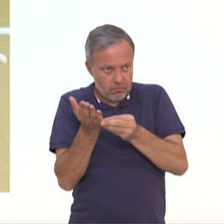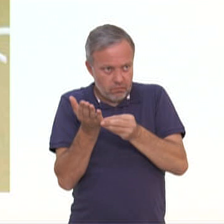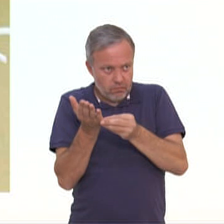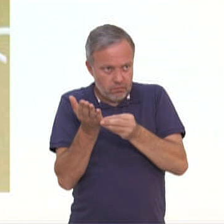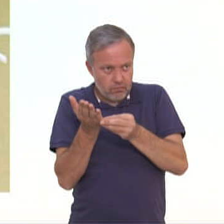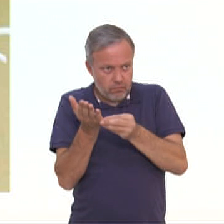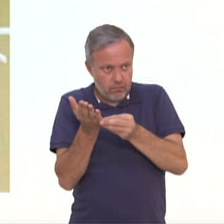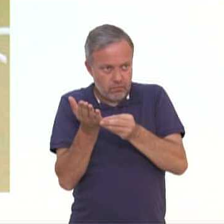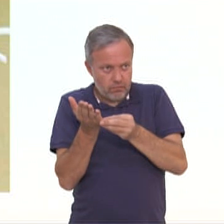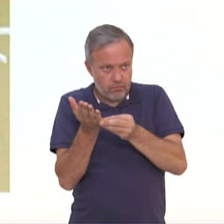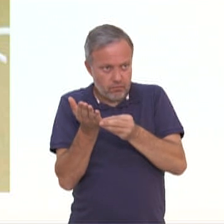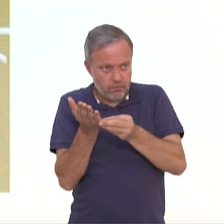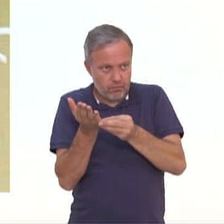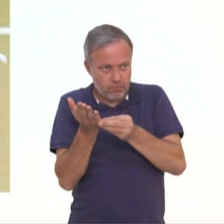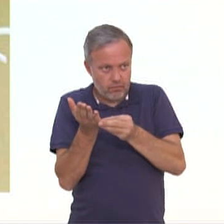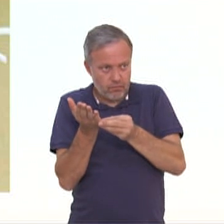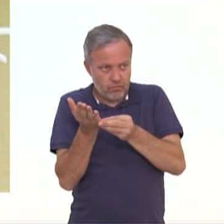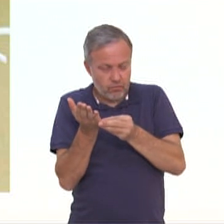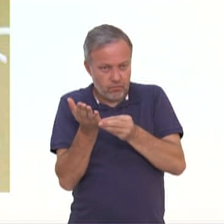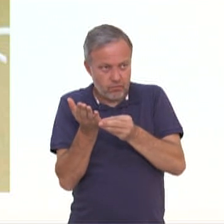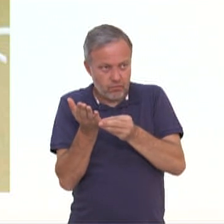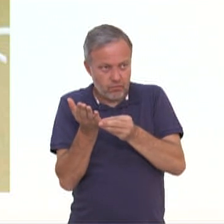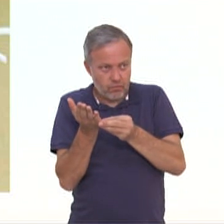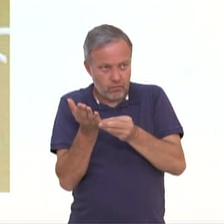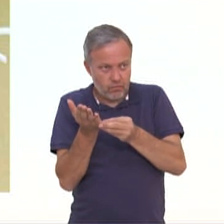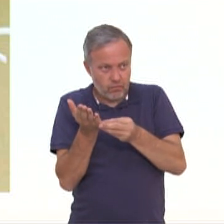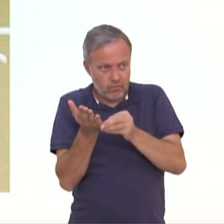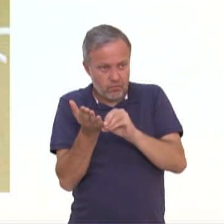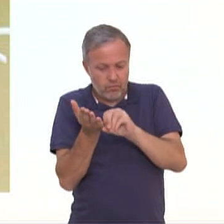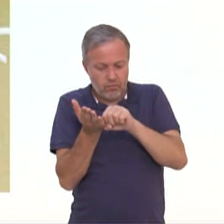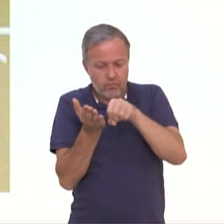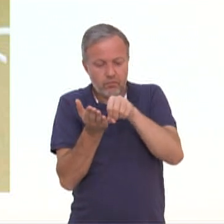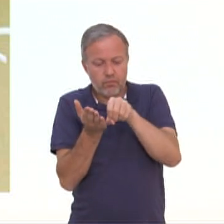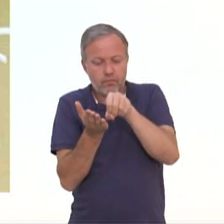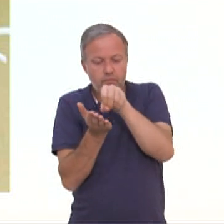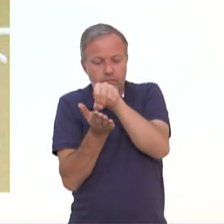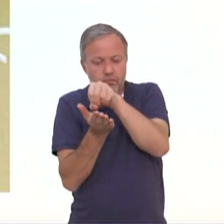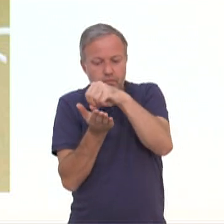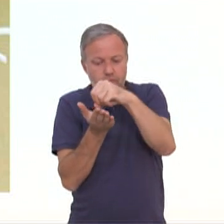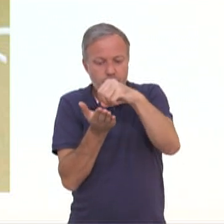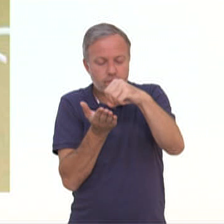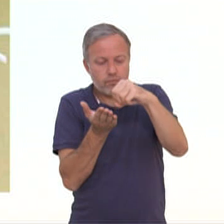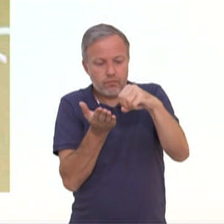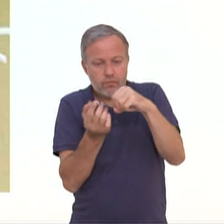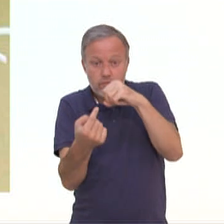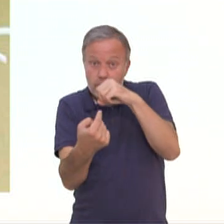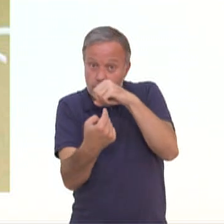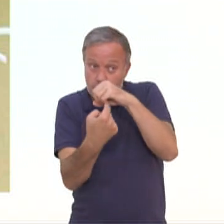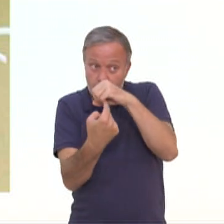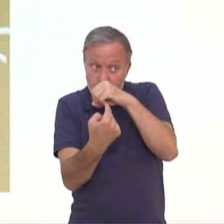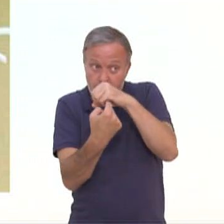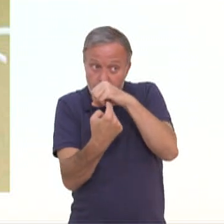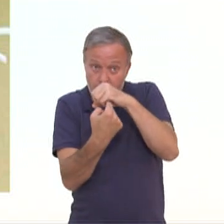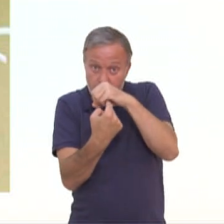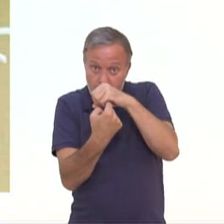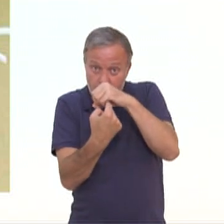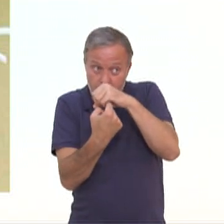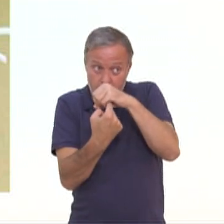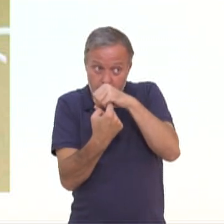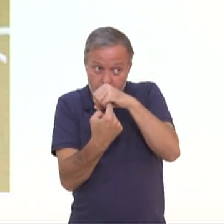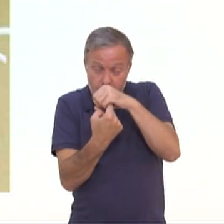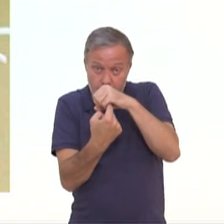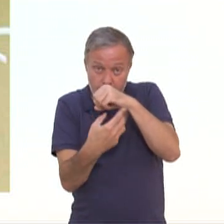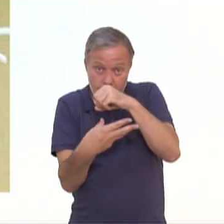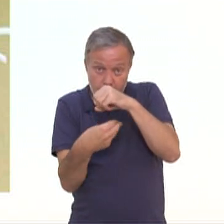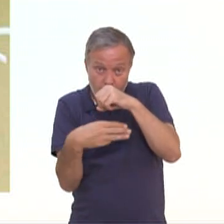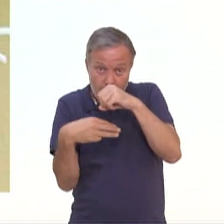etapa reprodutiva. O que ele faz? Ele produz bolsas, que lá dentro ocorre meiose,